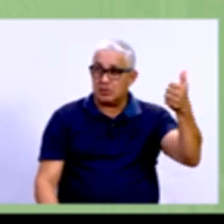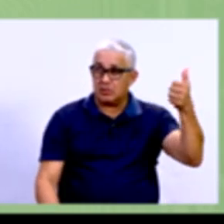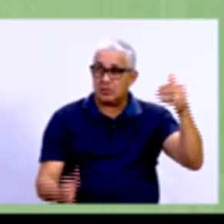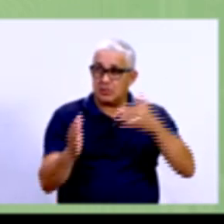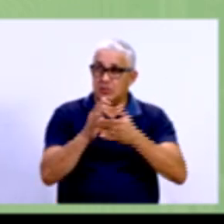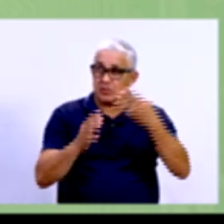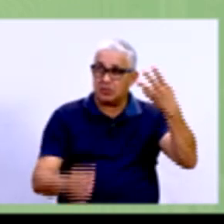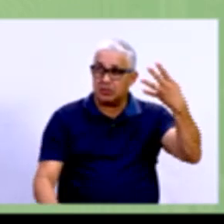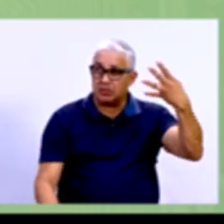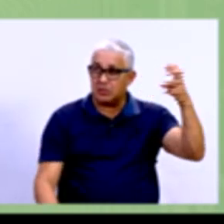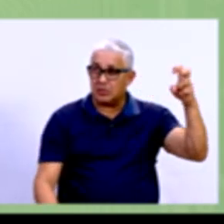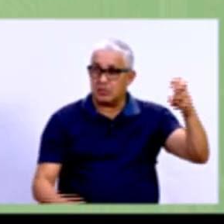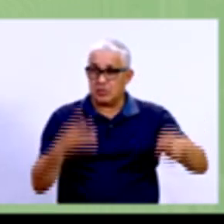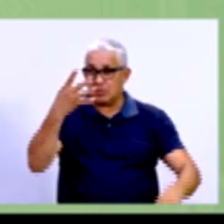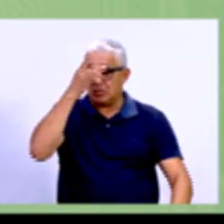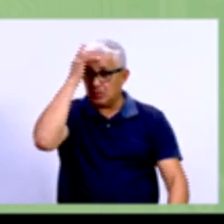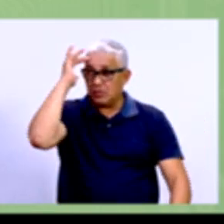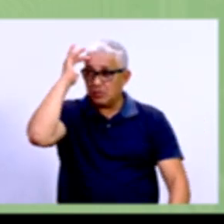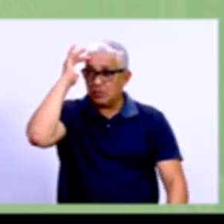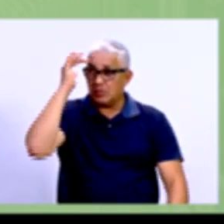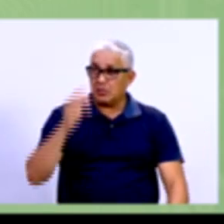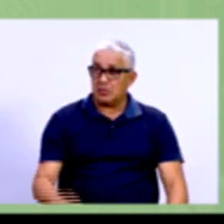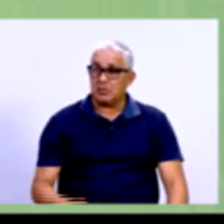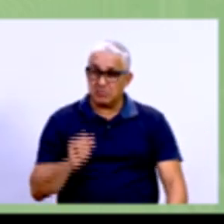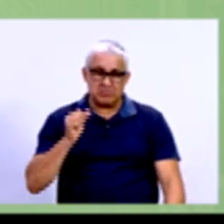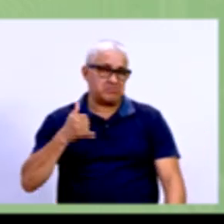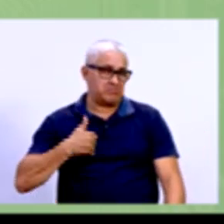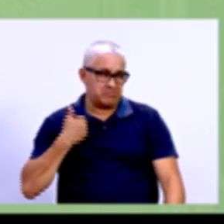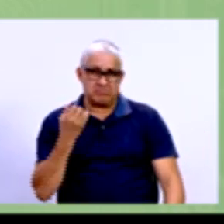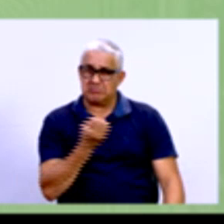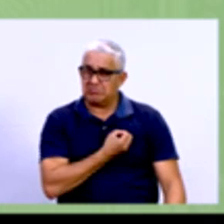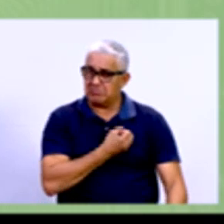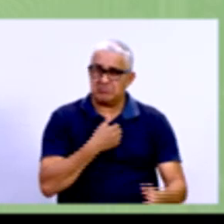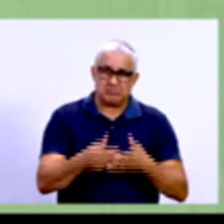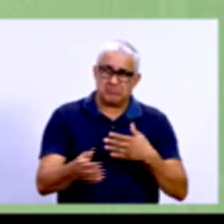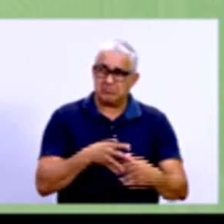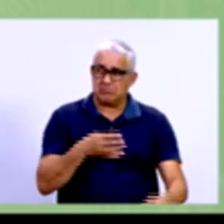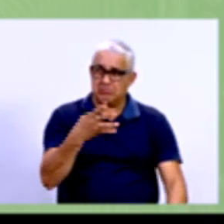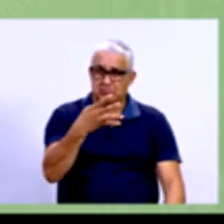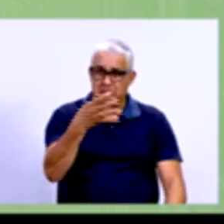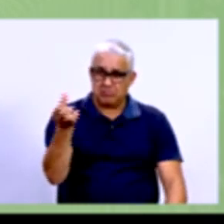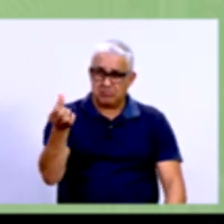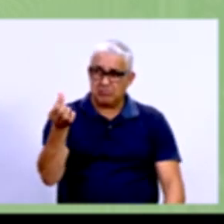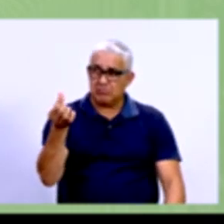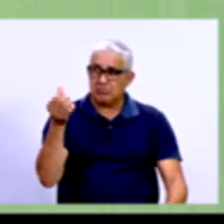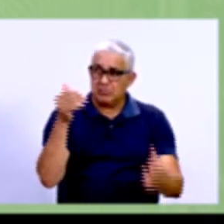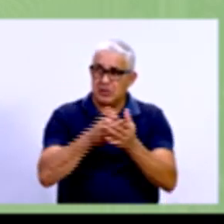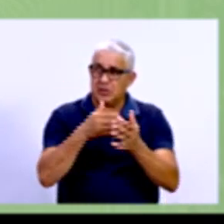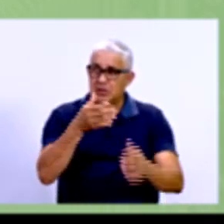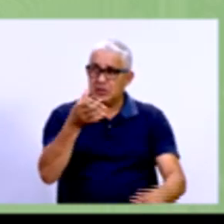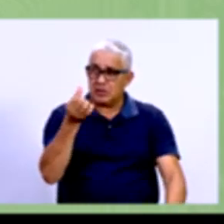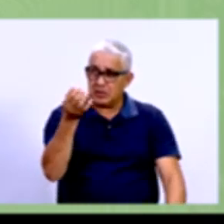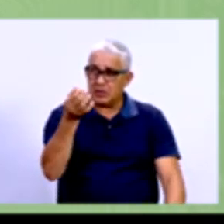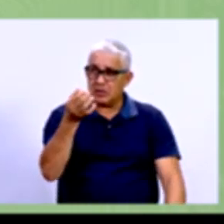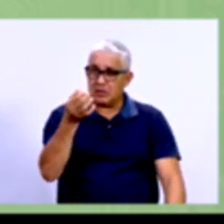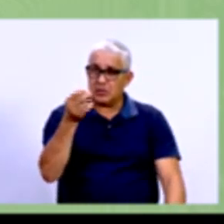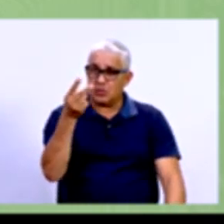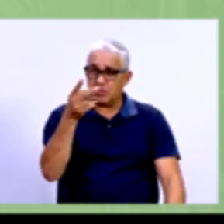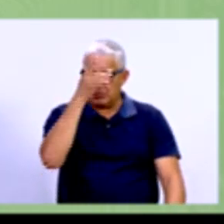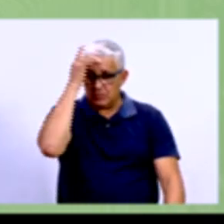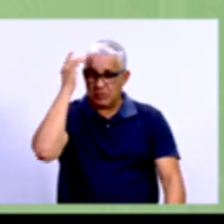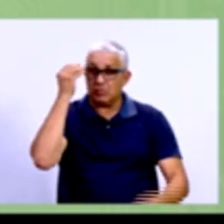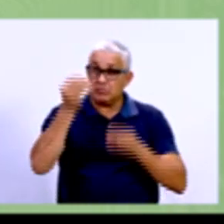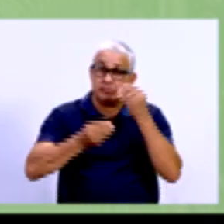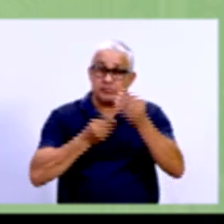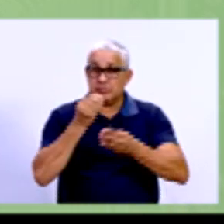2 pessoas. Aqui poderia estar falando de idade, de nota, eu não sei exatamente sobre o que é, mas só para vocês entenderem como que a gente faz essa